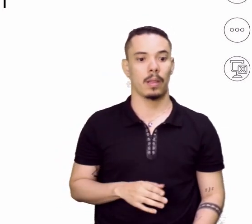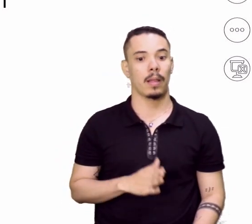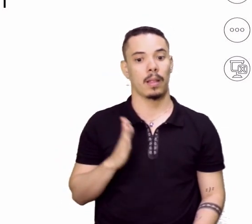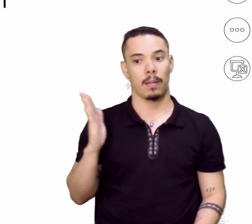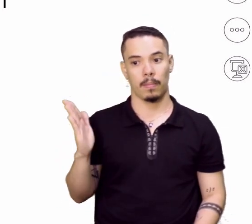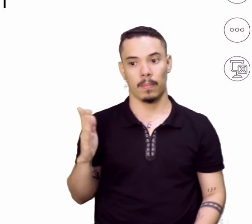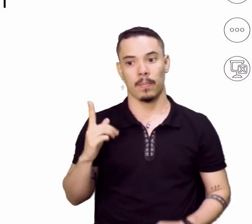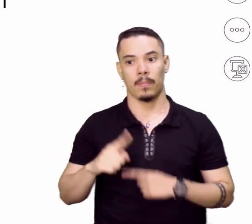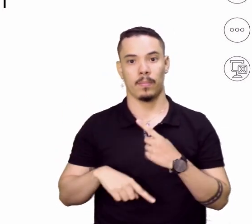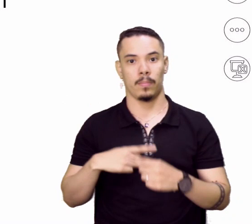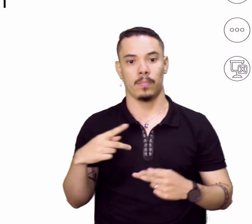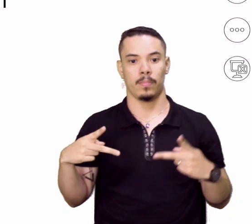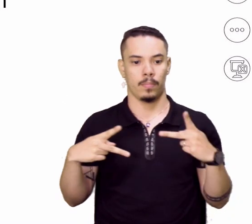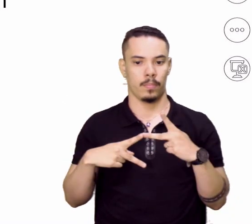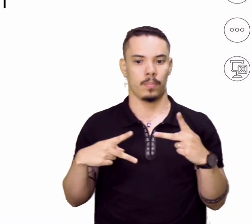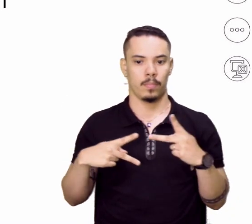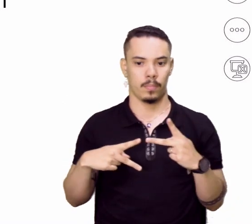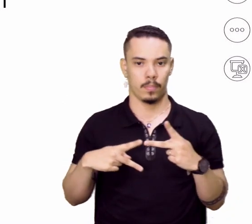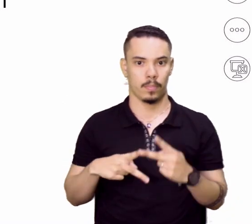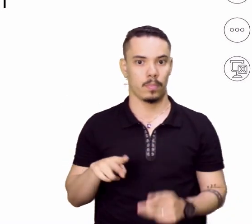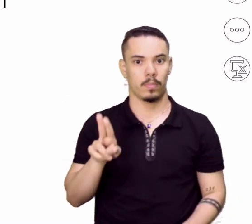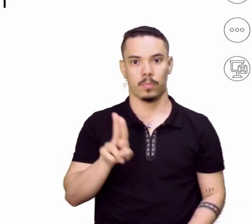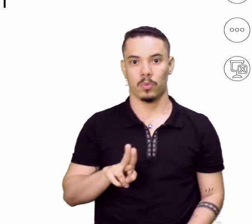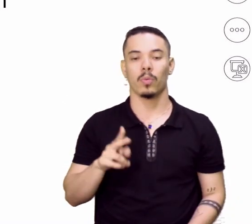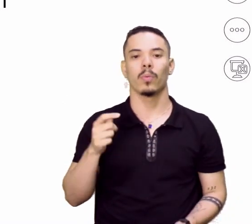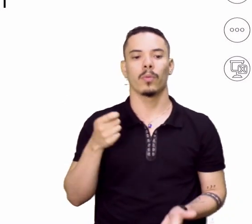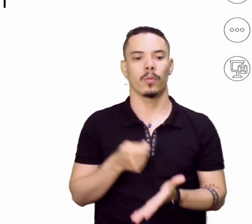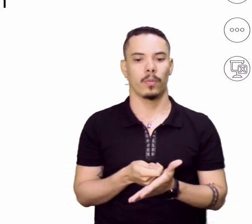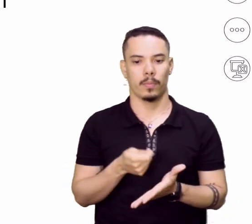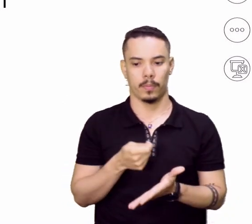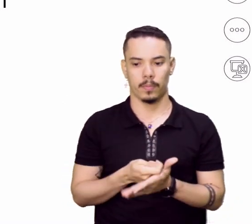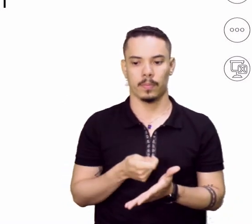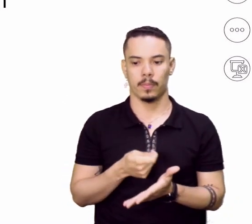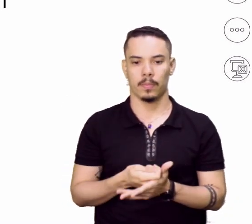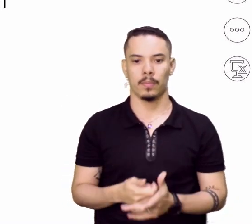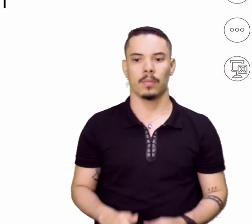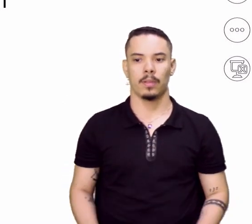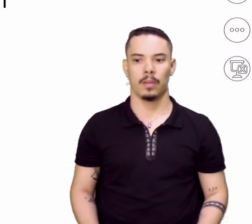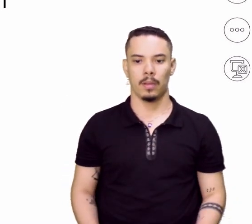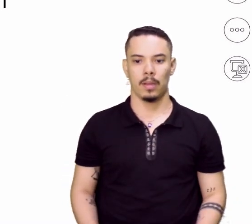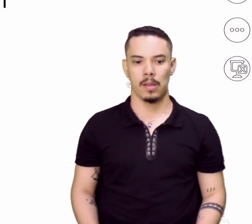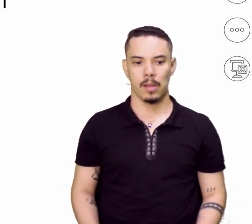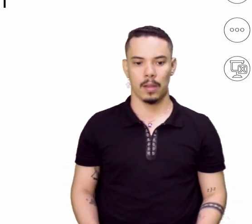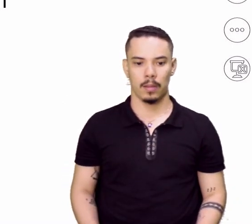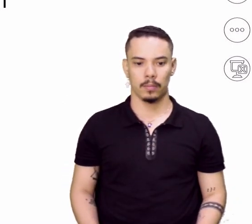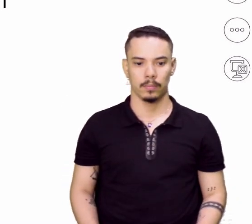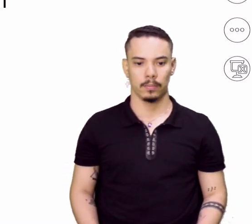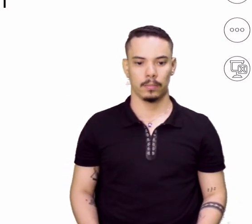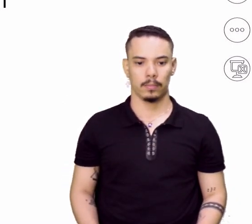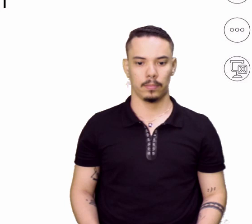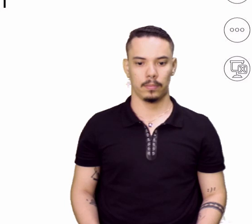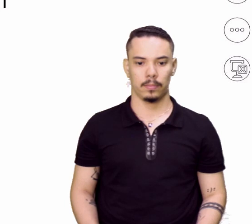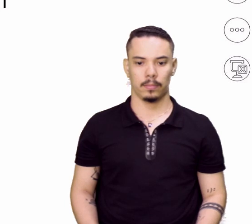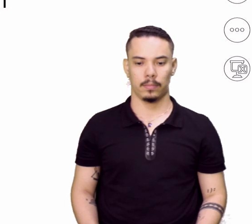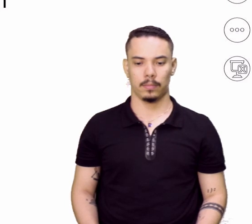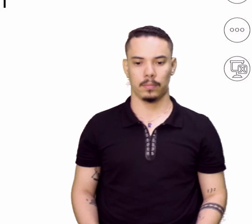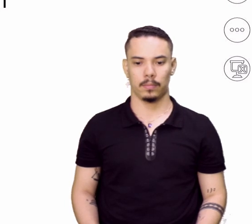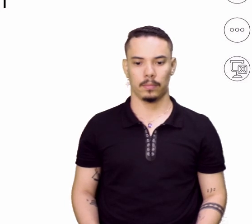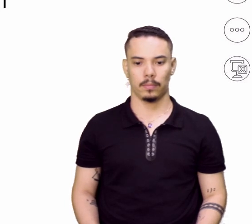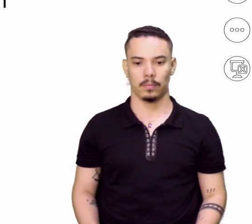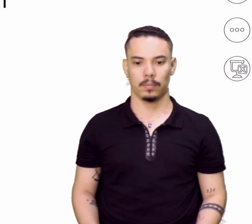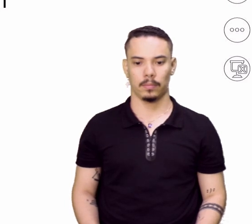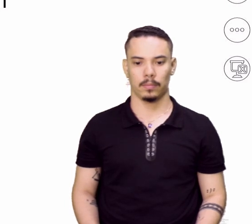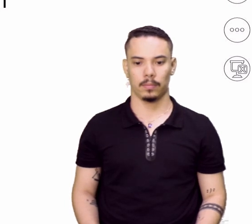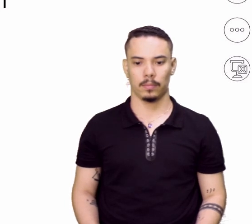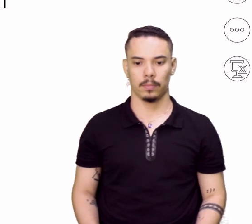de uma preposição, o uso do whom ela é obrigatório. Então, olha só. This is the person who I sold my